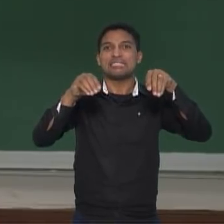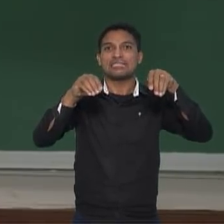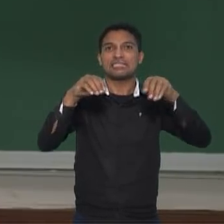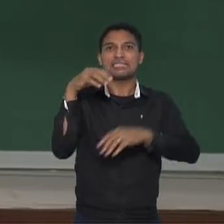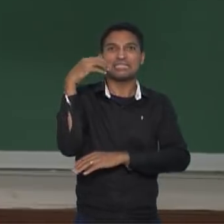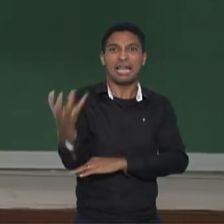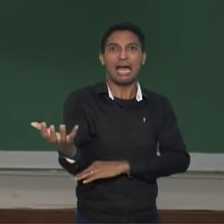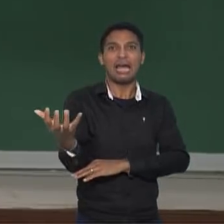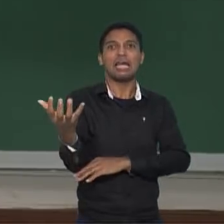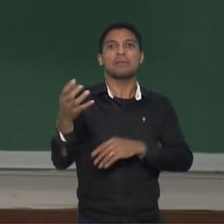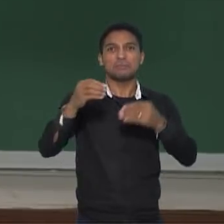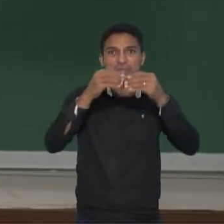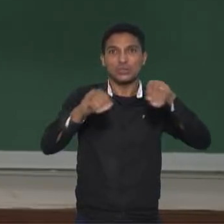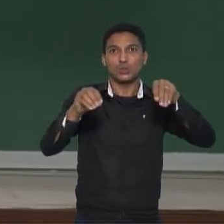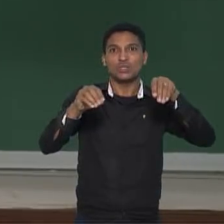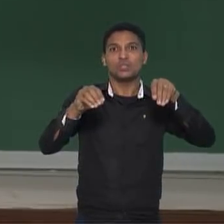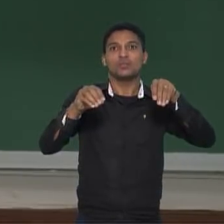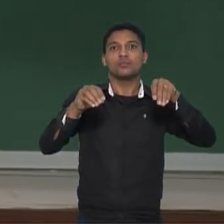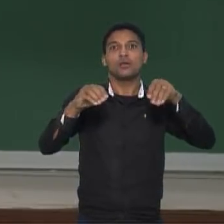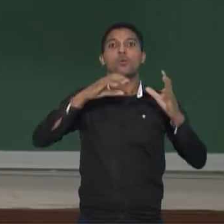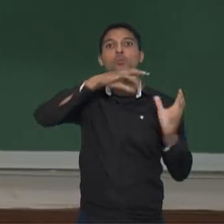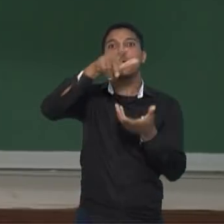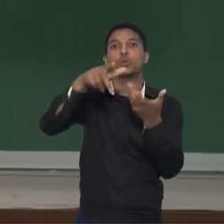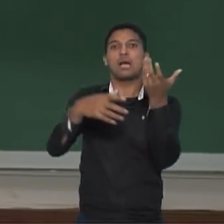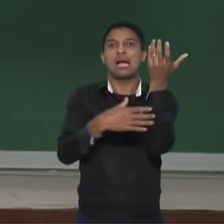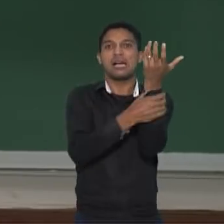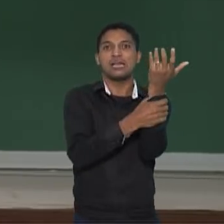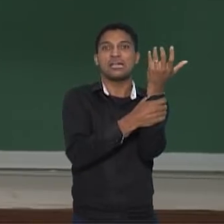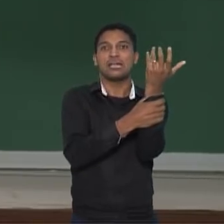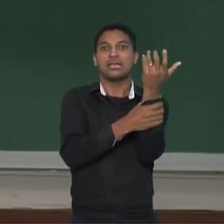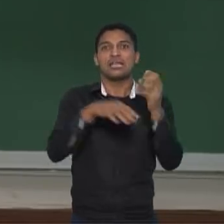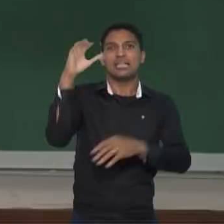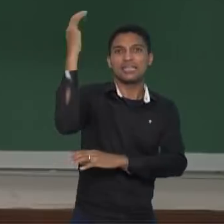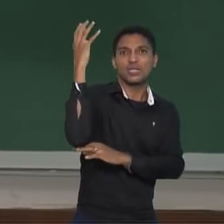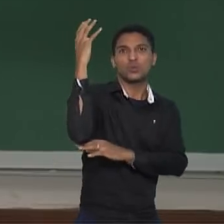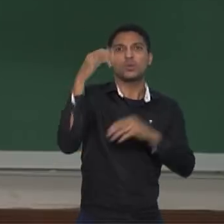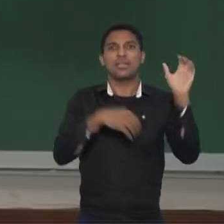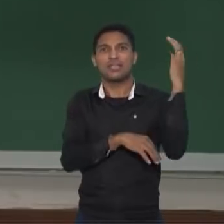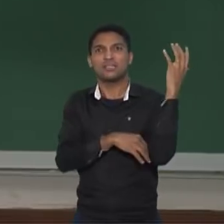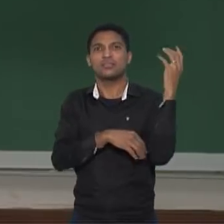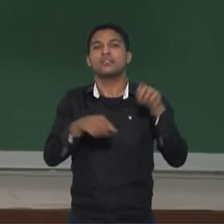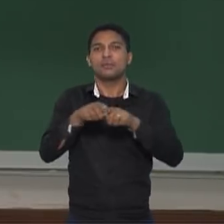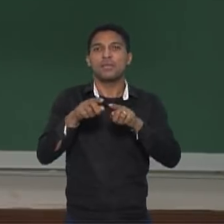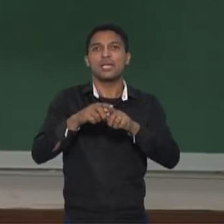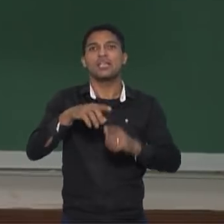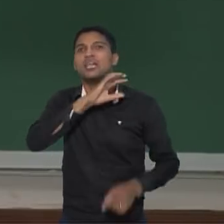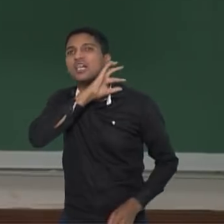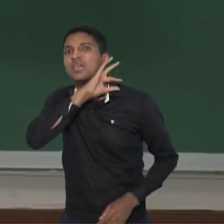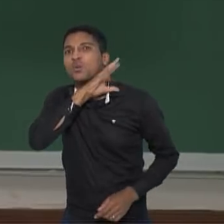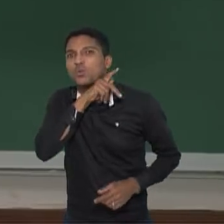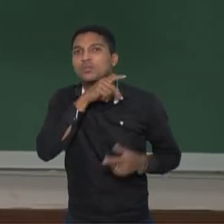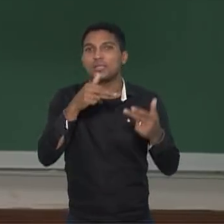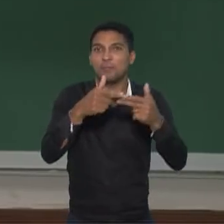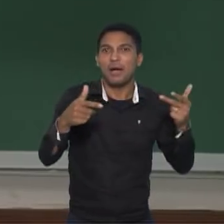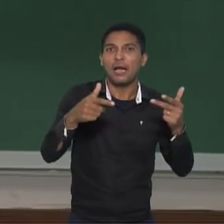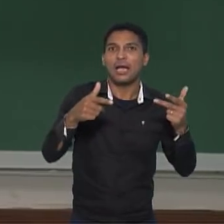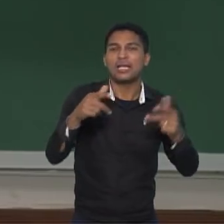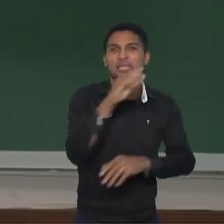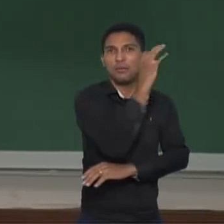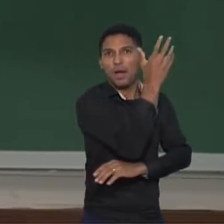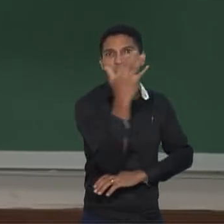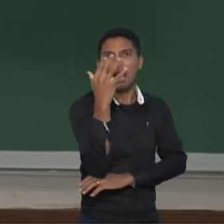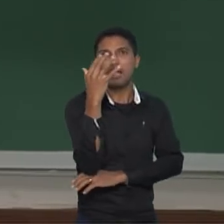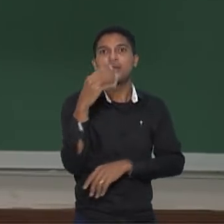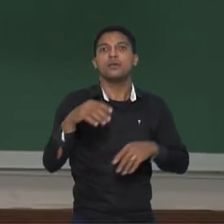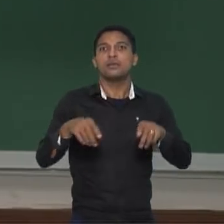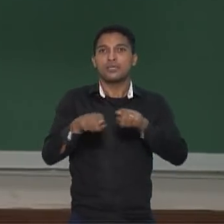vai prejudicar toda a nossa natureza, os animais, as florestas, as reservas de